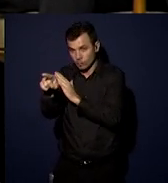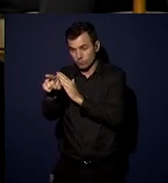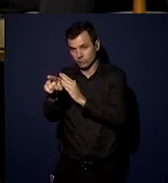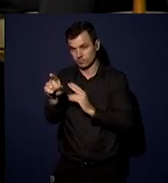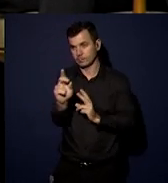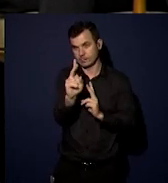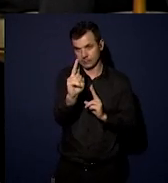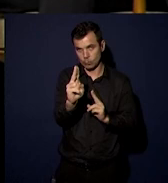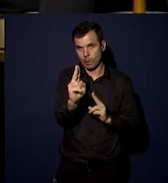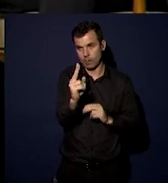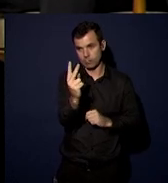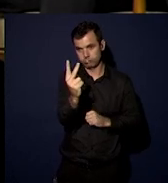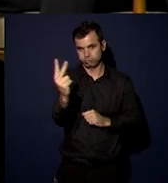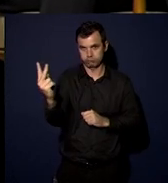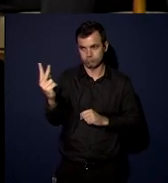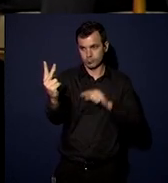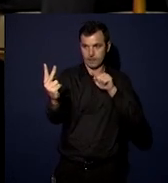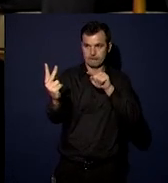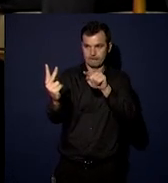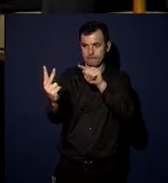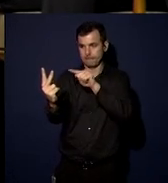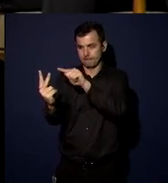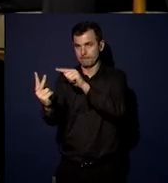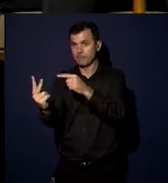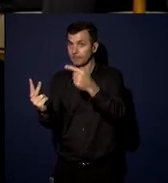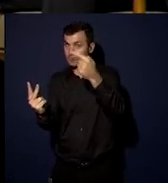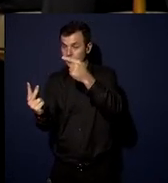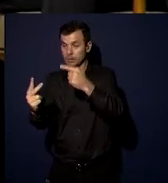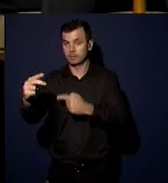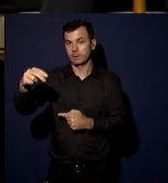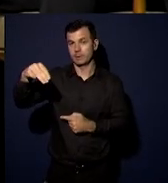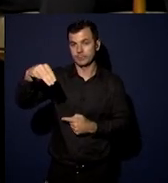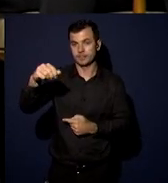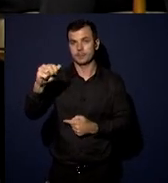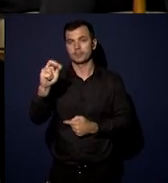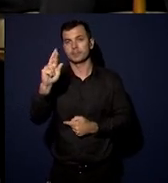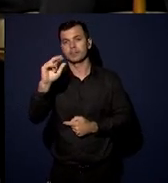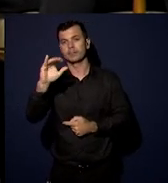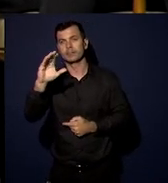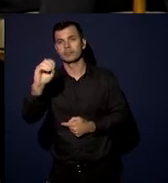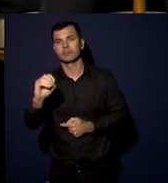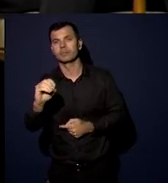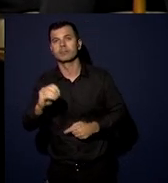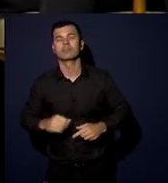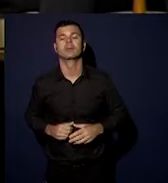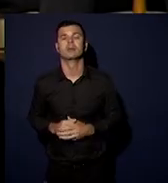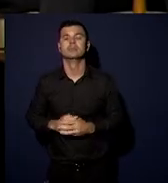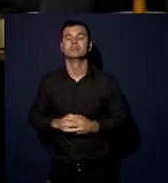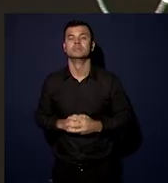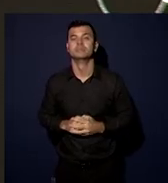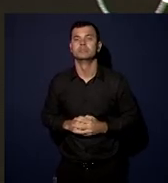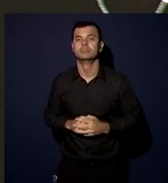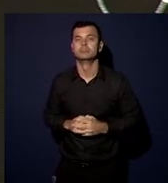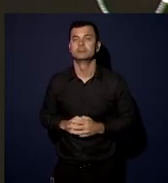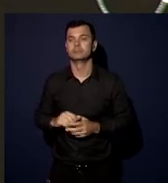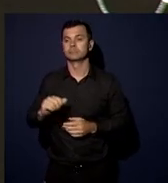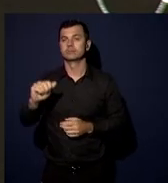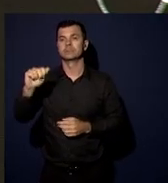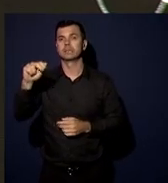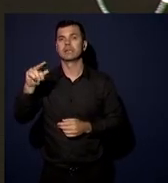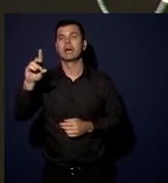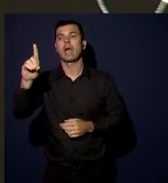mesma pergunta para os dois começando pelo Maurício pode nos explicar que que a índia está fazendo